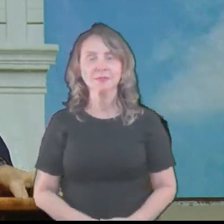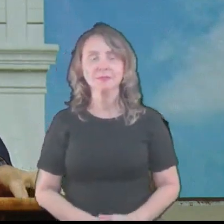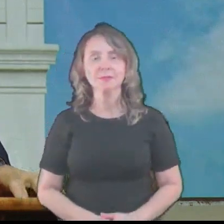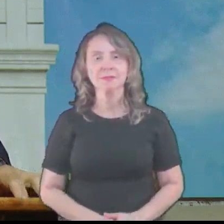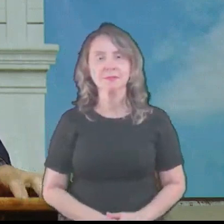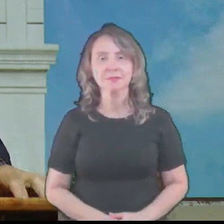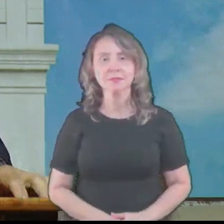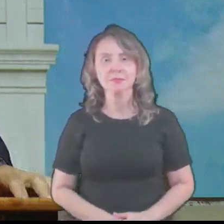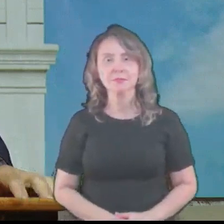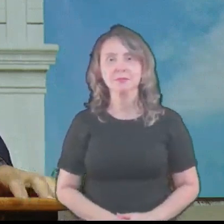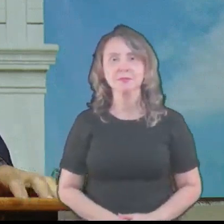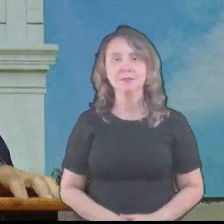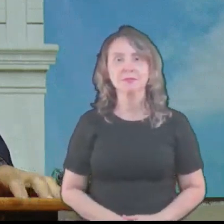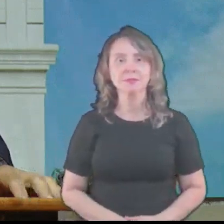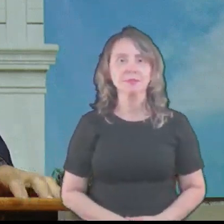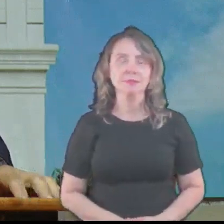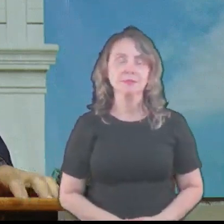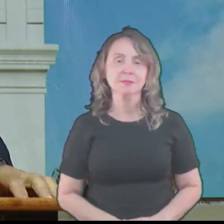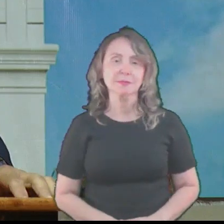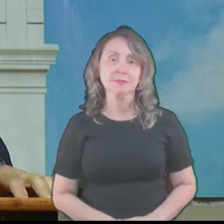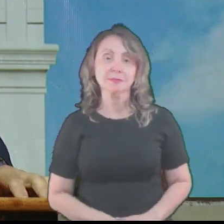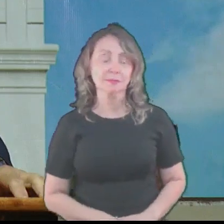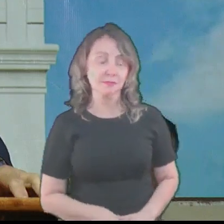Para dizeres aos presos: